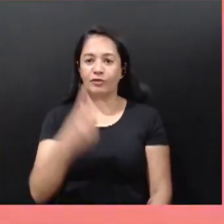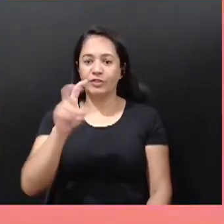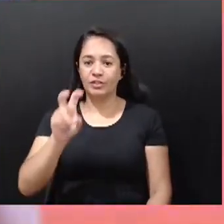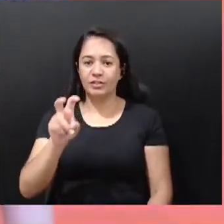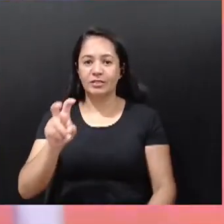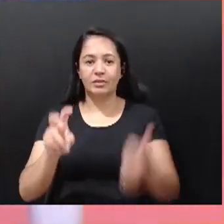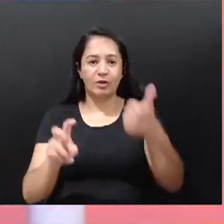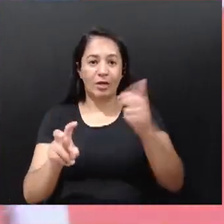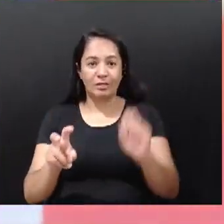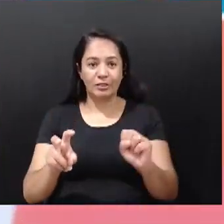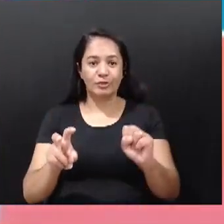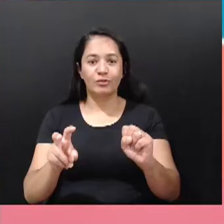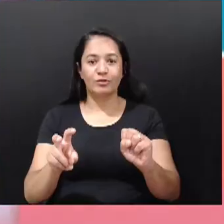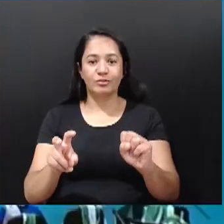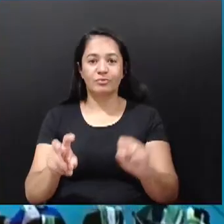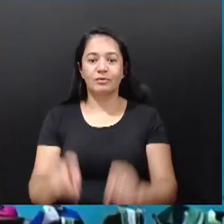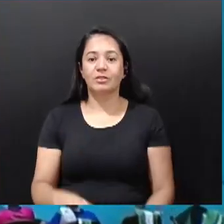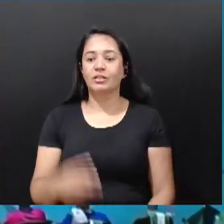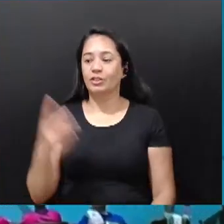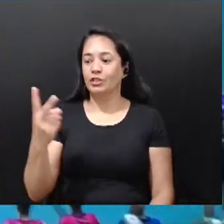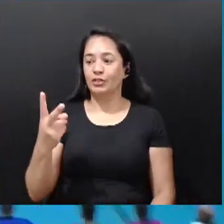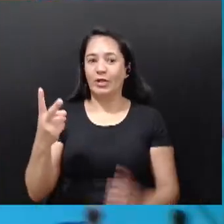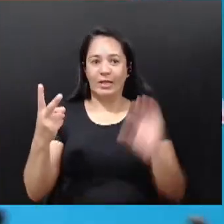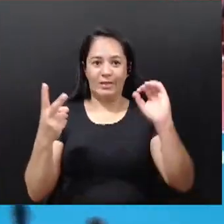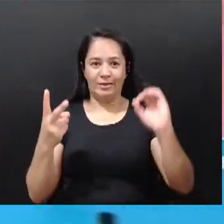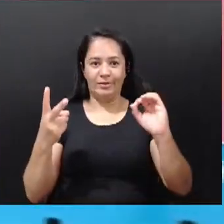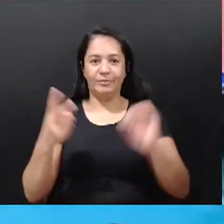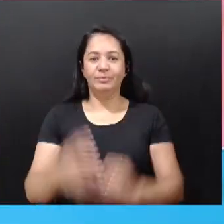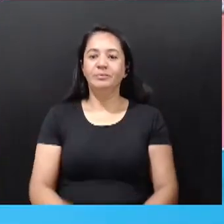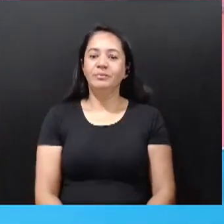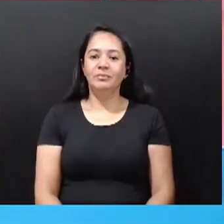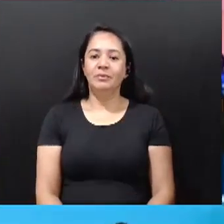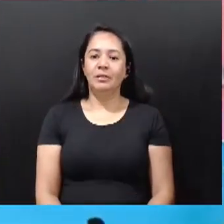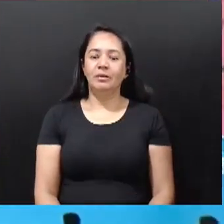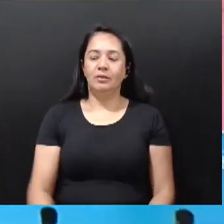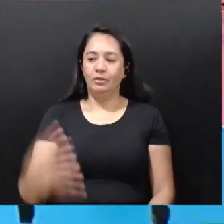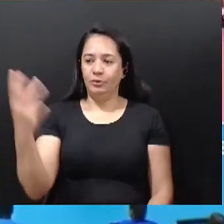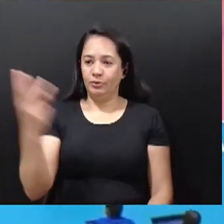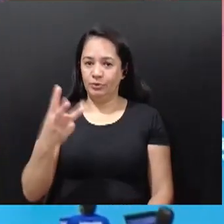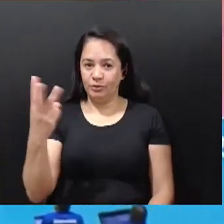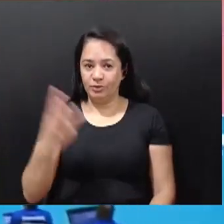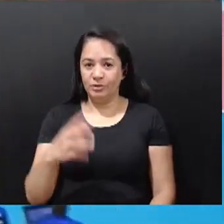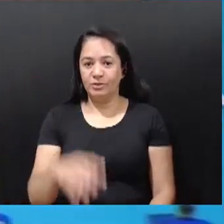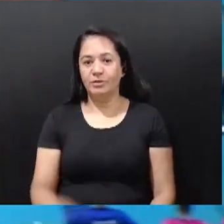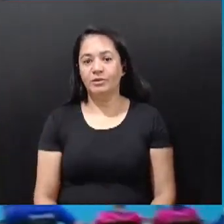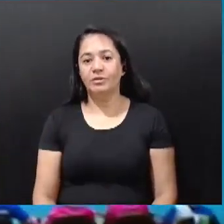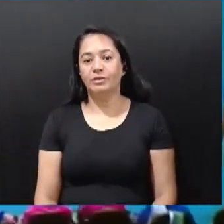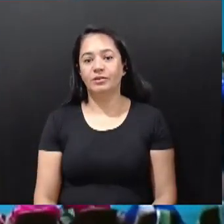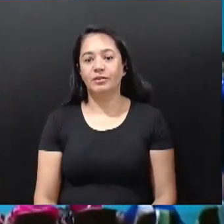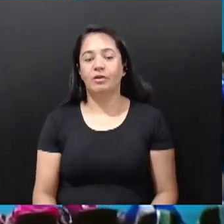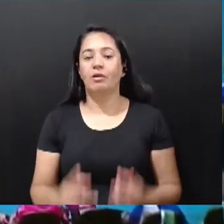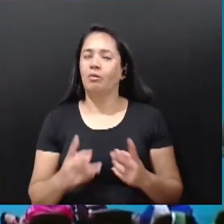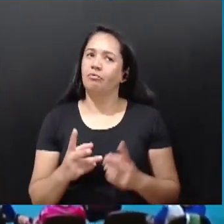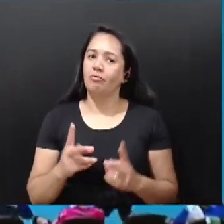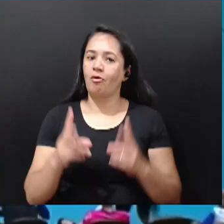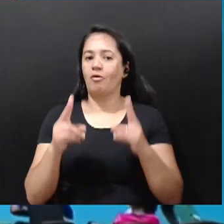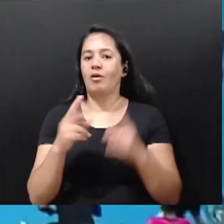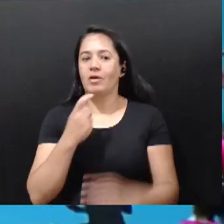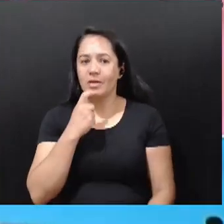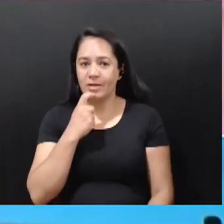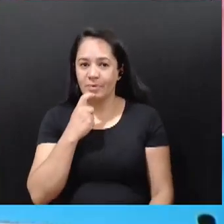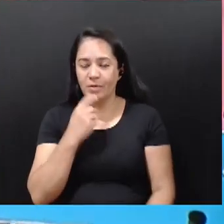e 2-0. O terceiro set não foi muito diferente. Campinas abriu no